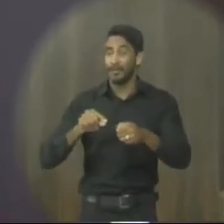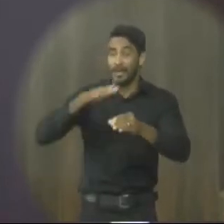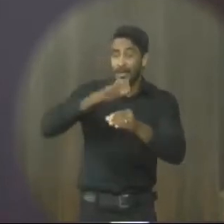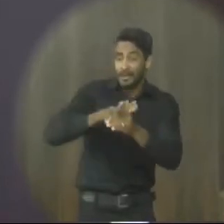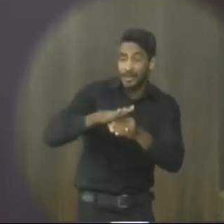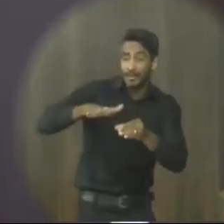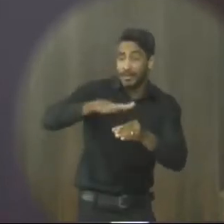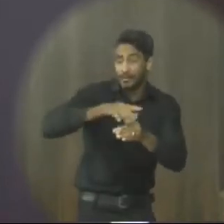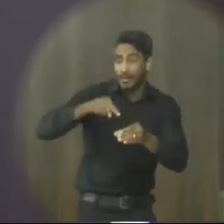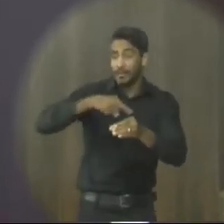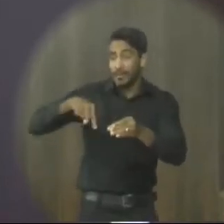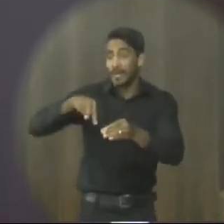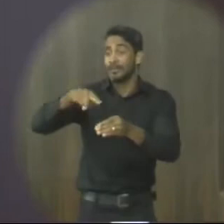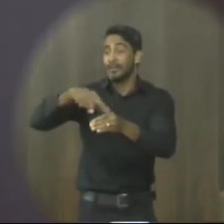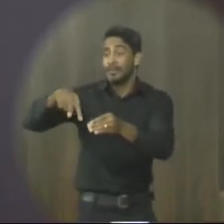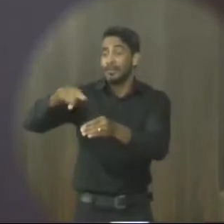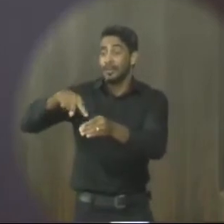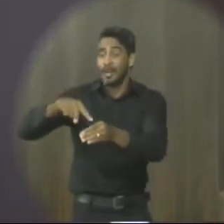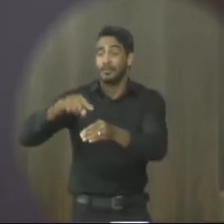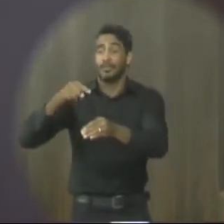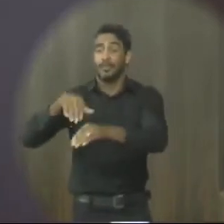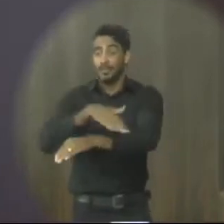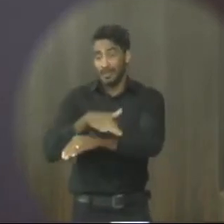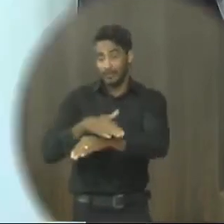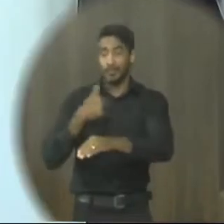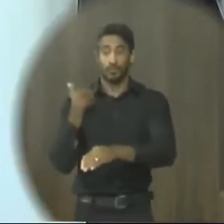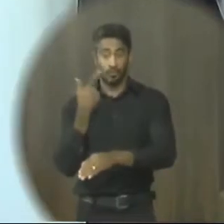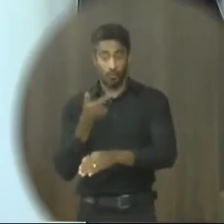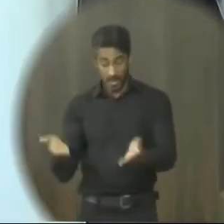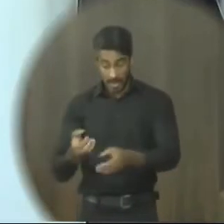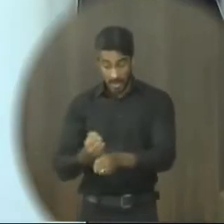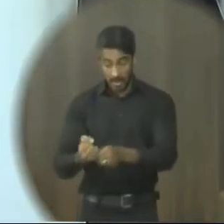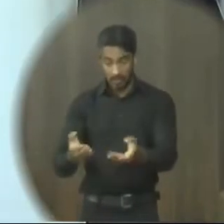tapa buraco. Então nós entendemos esse ano que